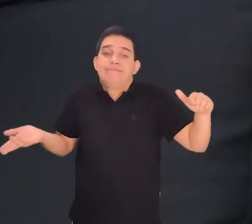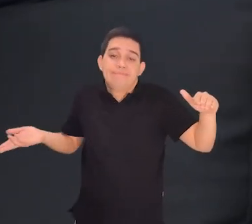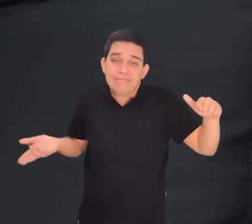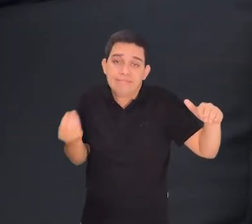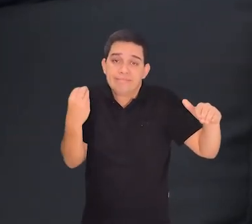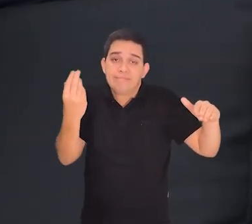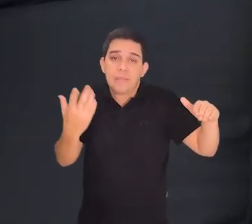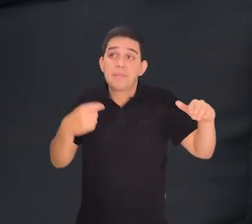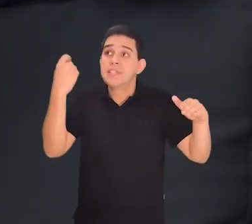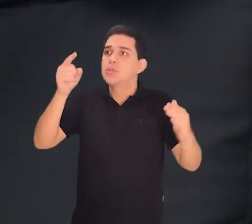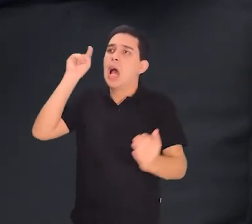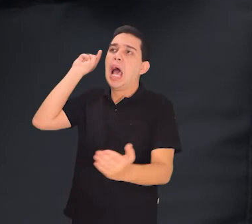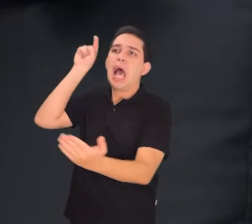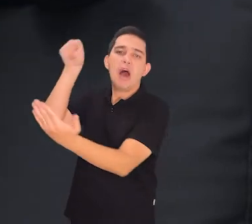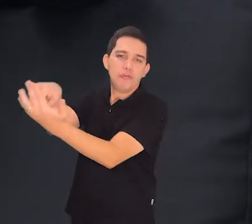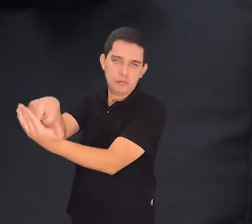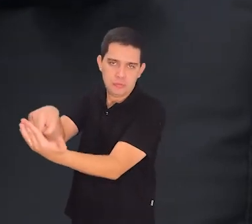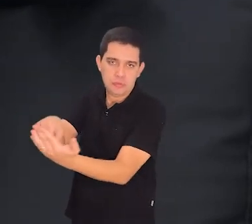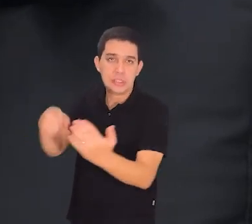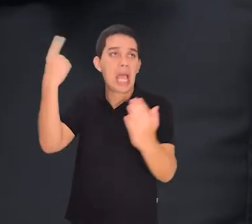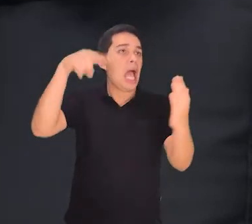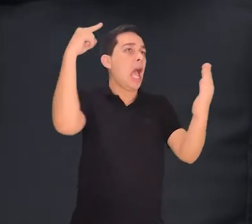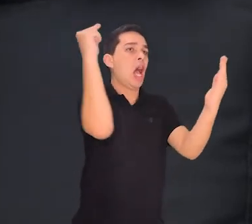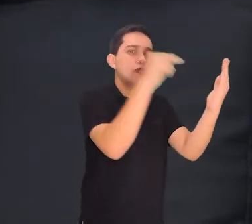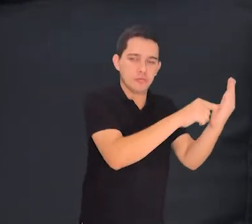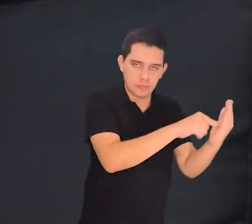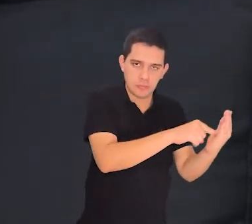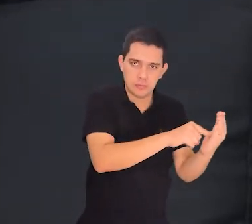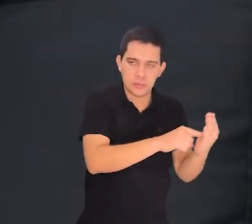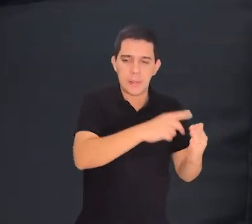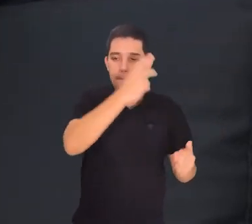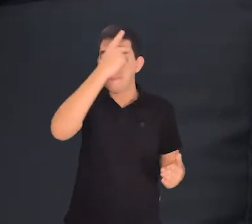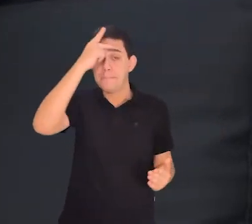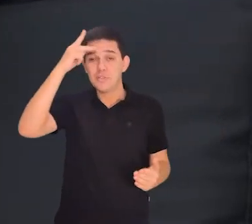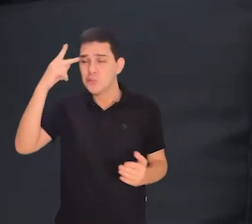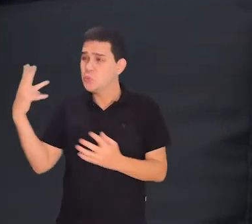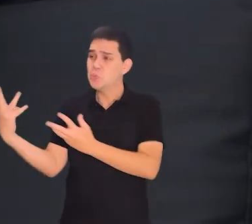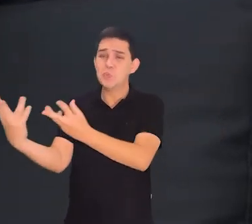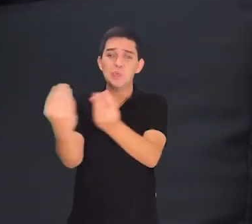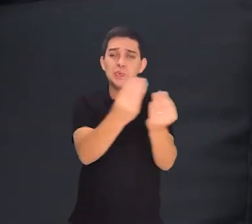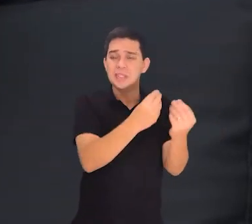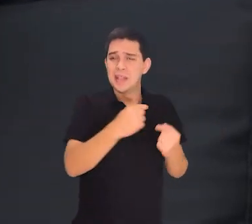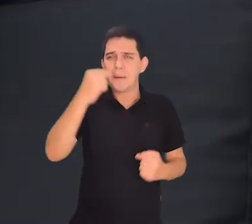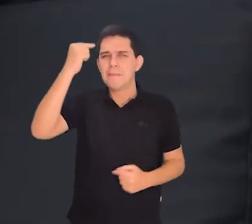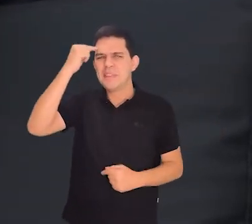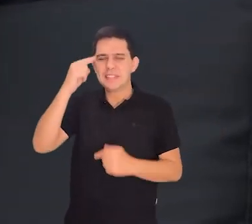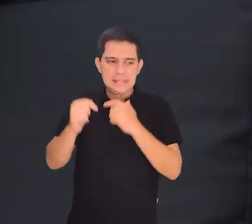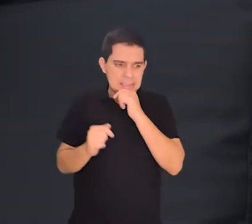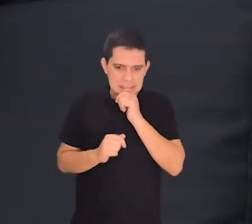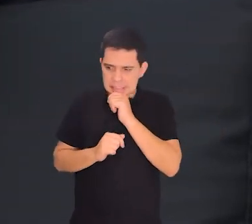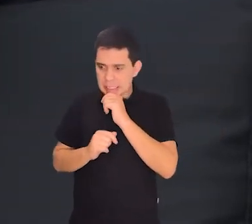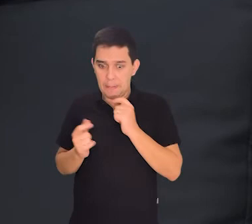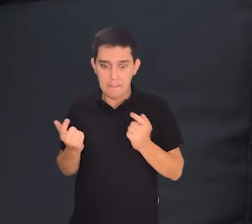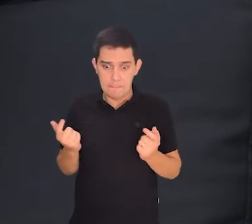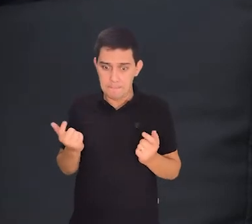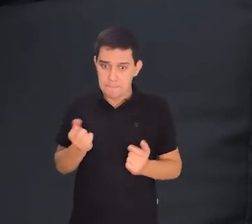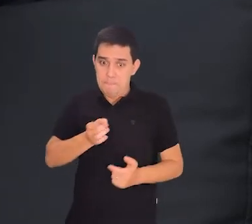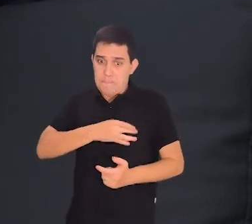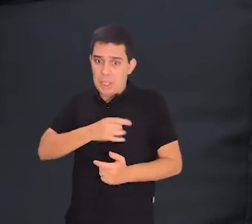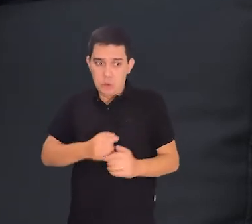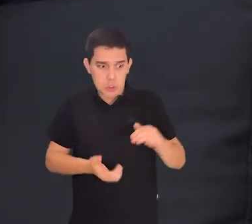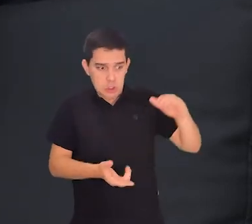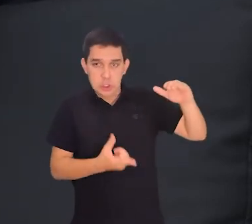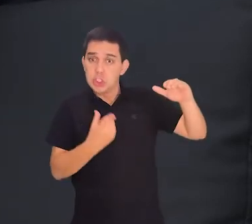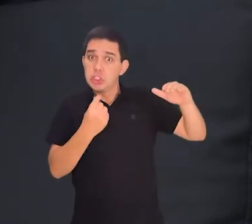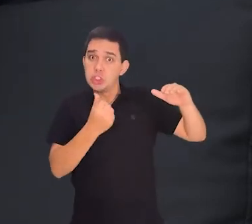que muitas pessoas se desvencilham disso por causa de um pensamento de escassez, muitas vezes motivado por medo,